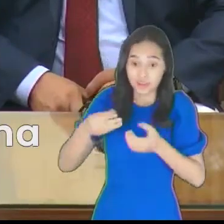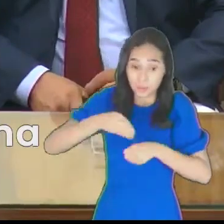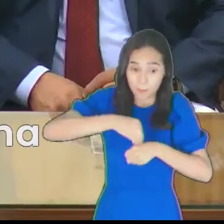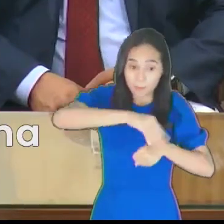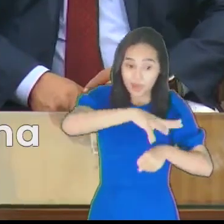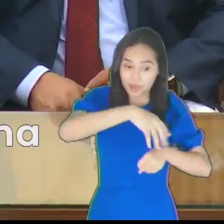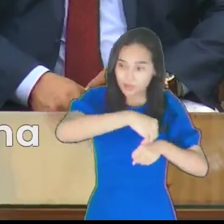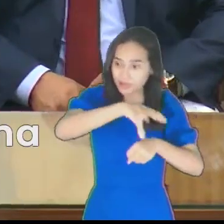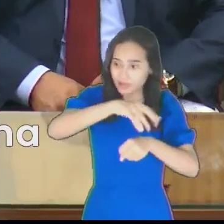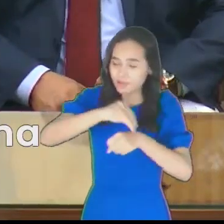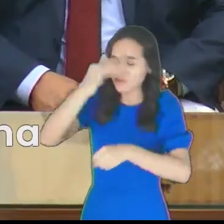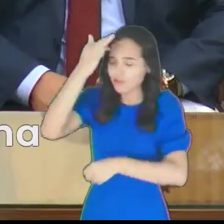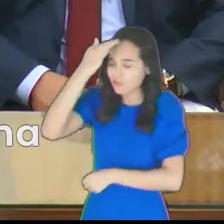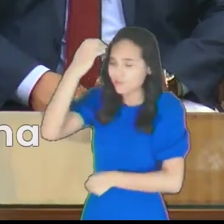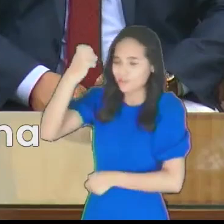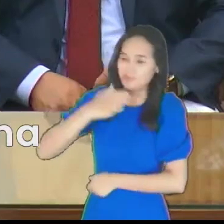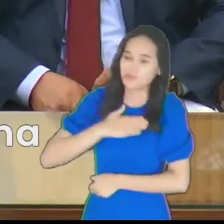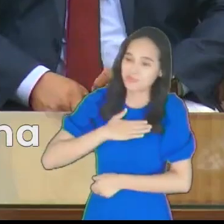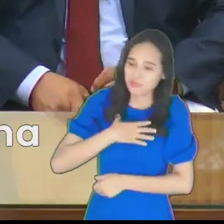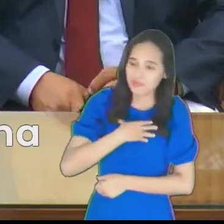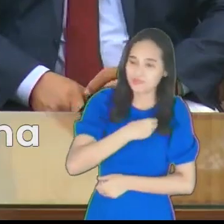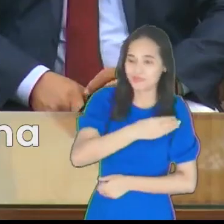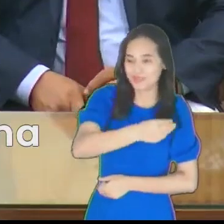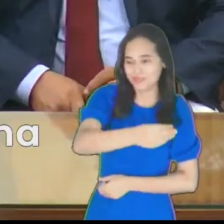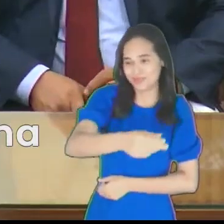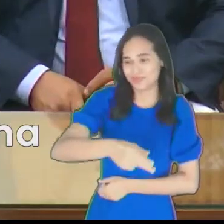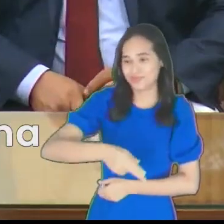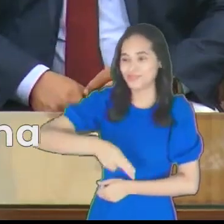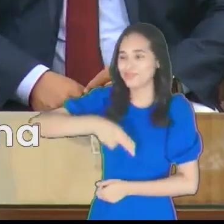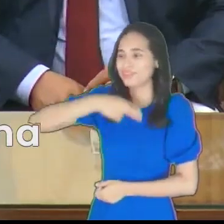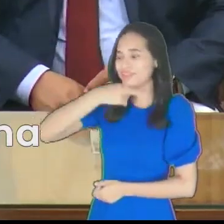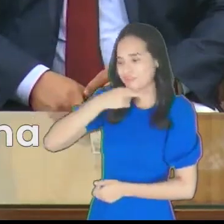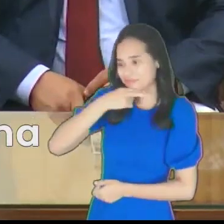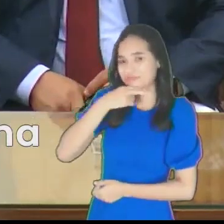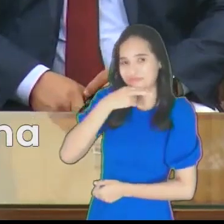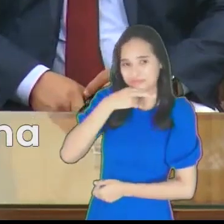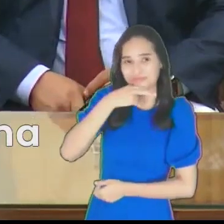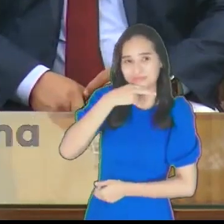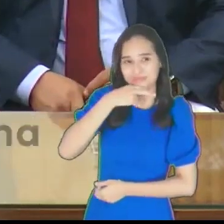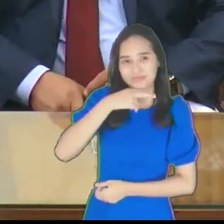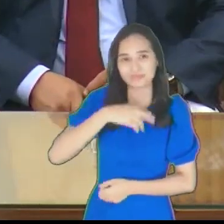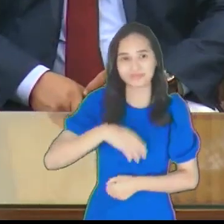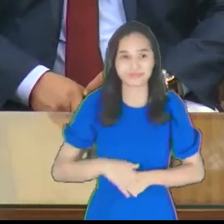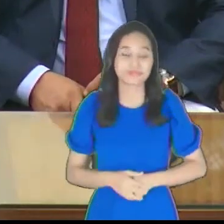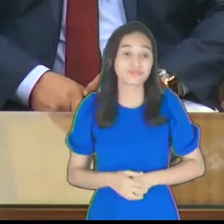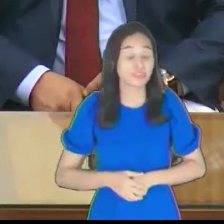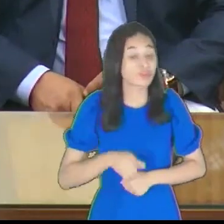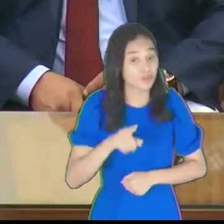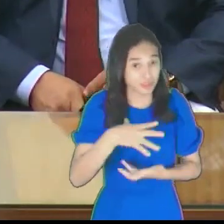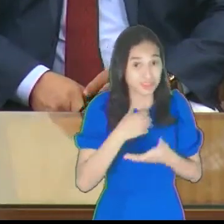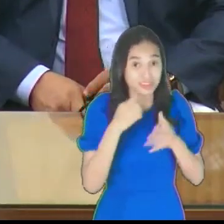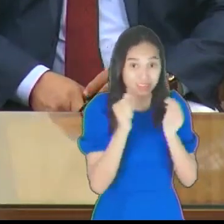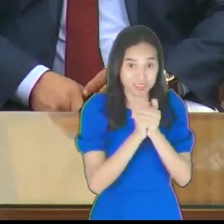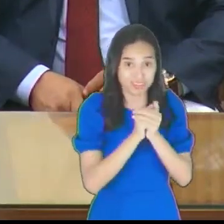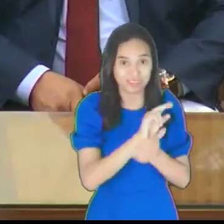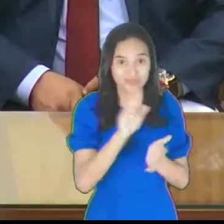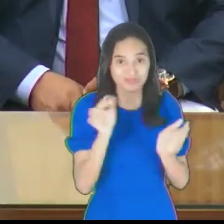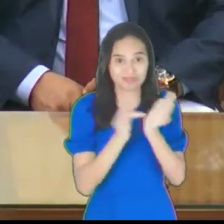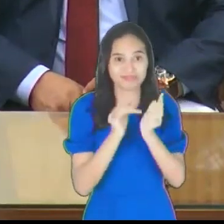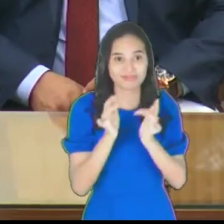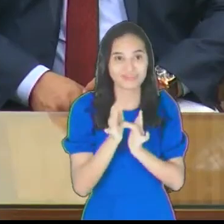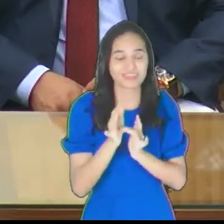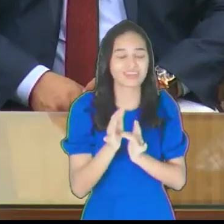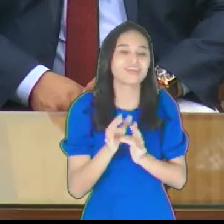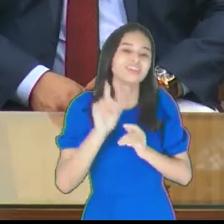filhos, para os meus netos, para os meus bisnetos. Você pode dizer amém em nome de Jesus?